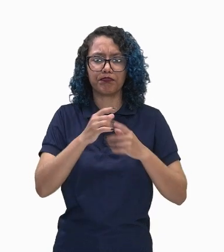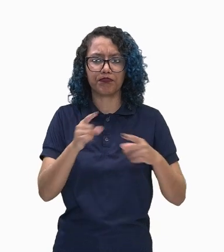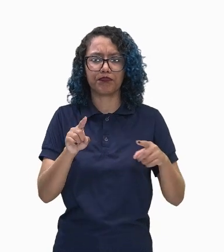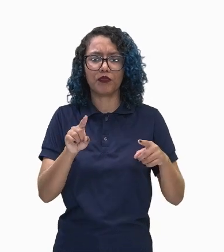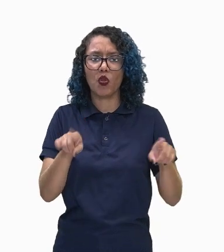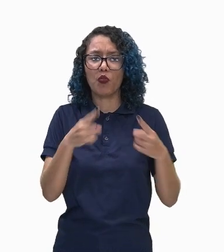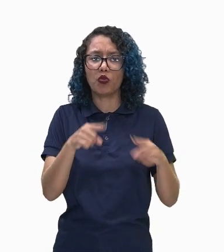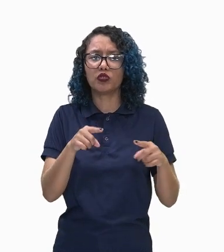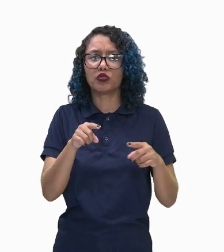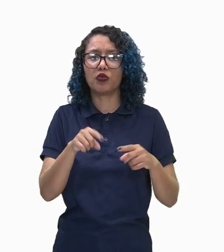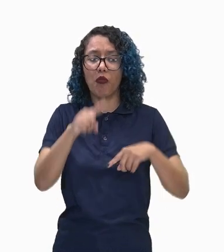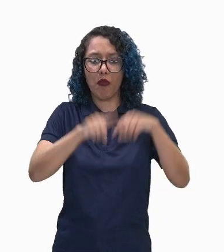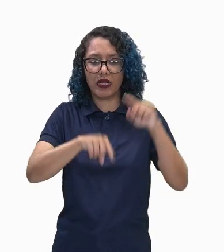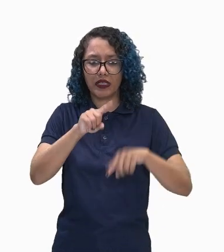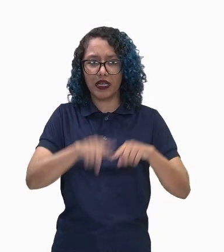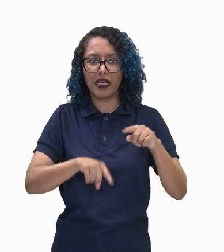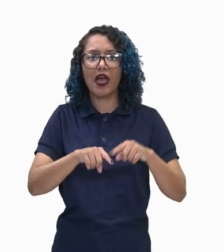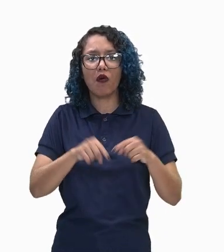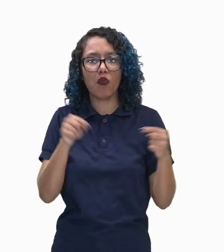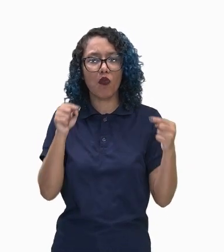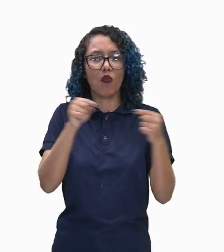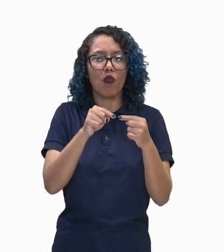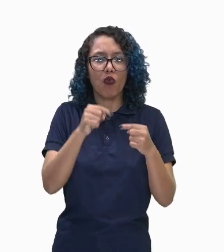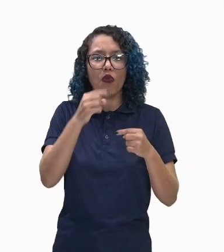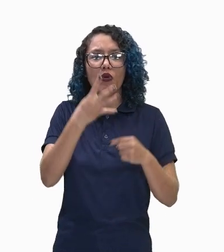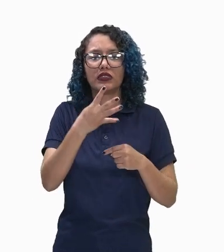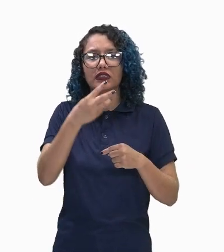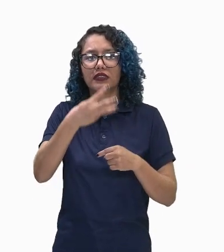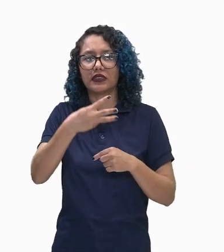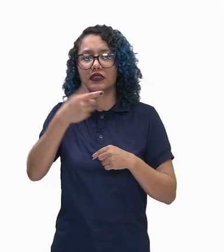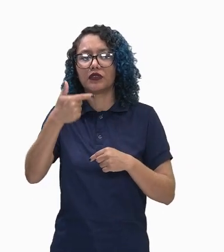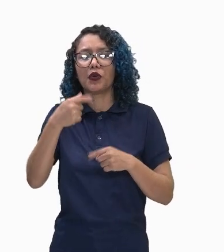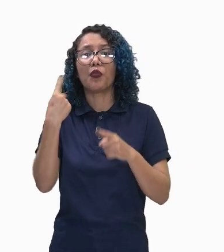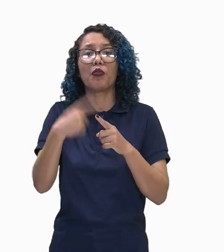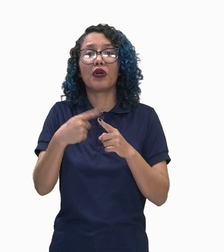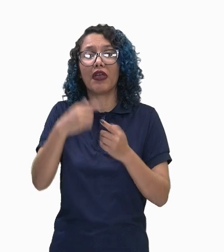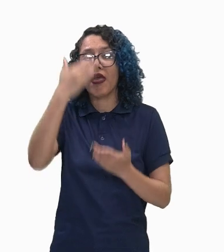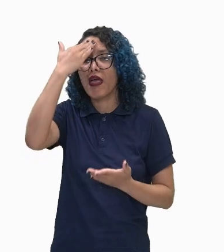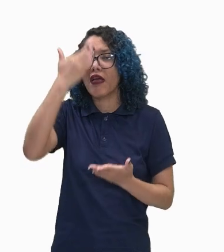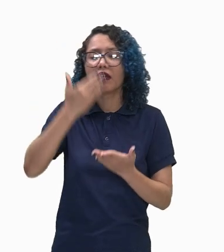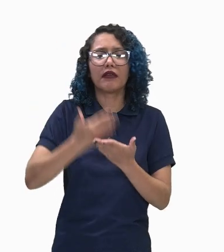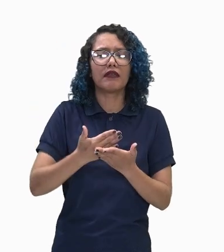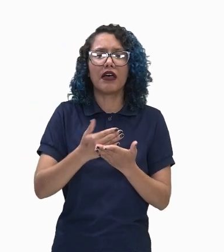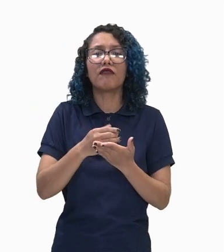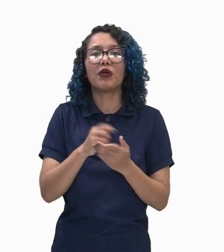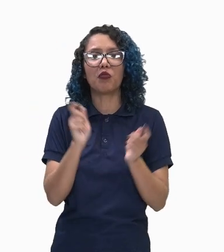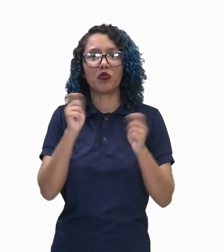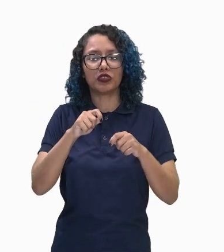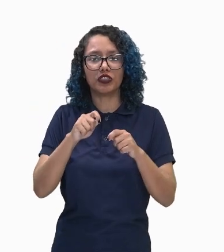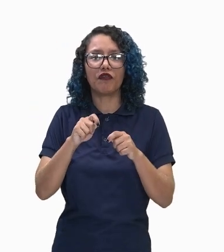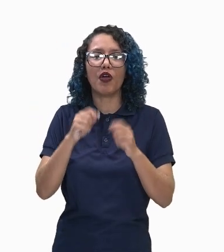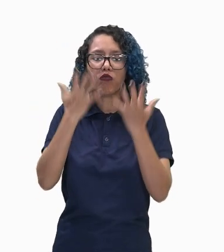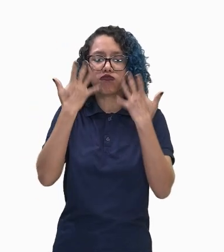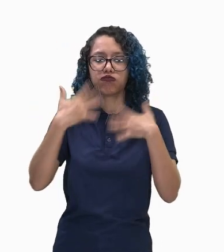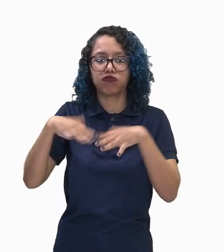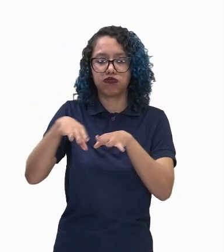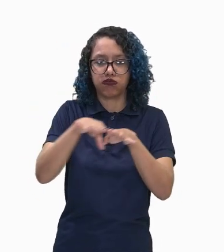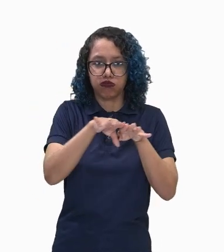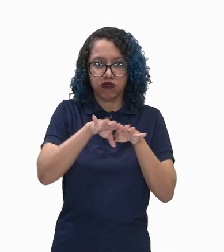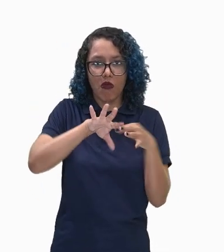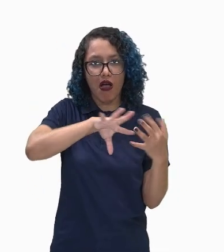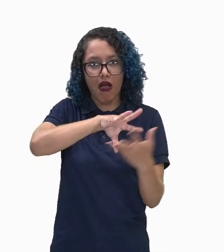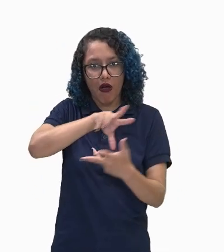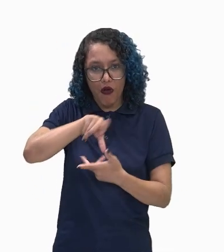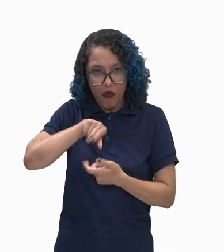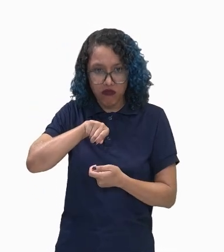seus instrumentos em 432, devido à crença de que ali estava a harmonia do universo. Alguns